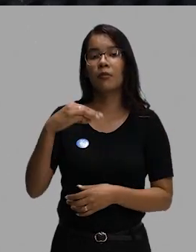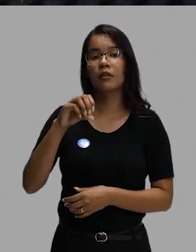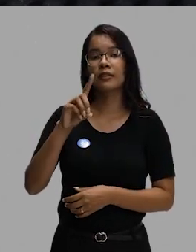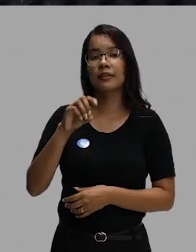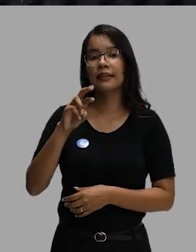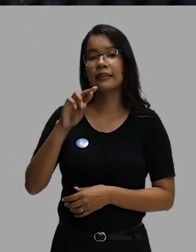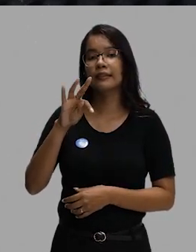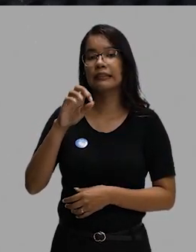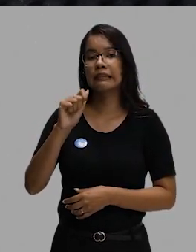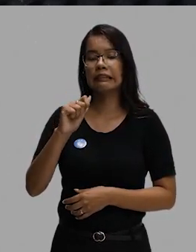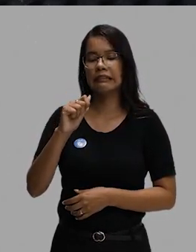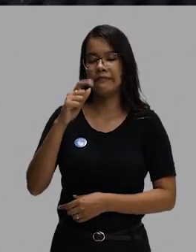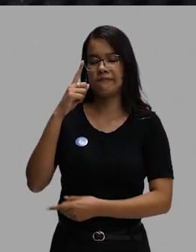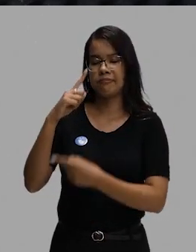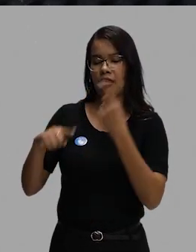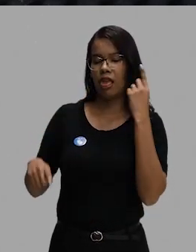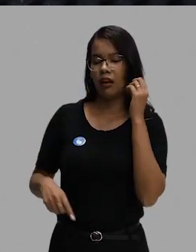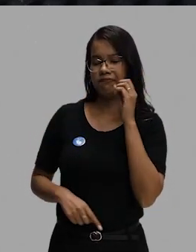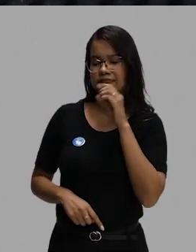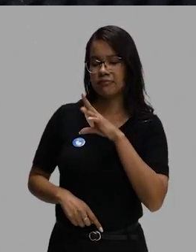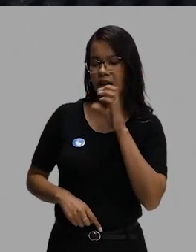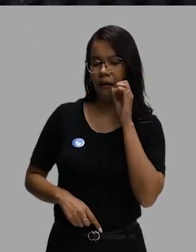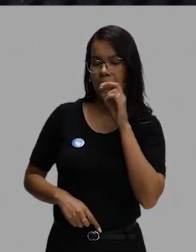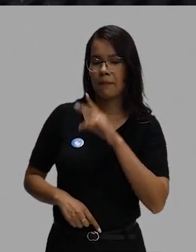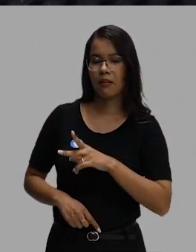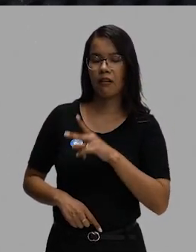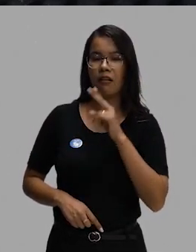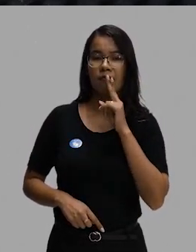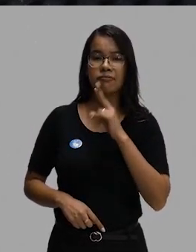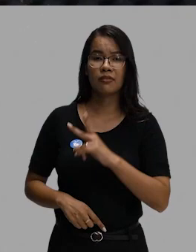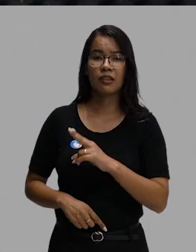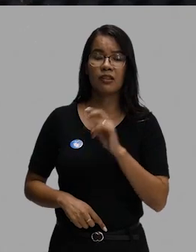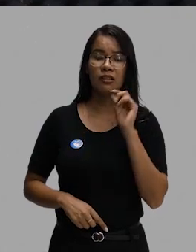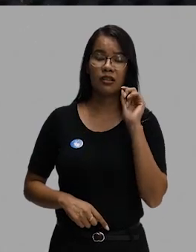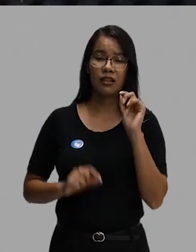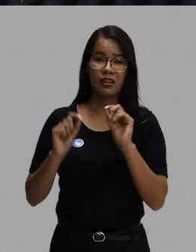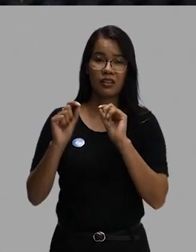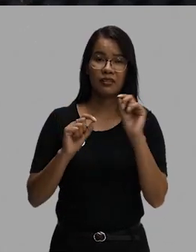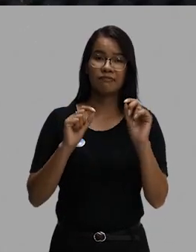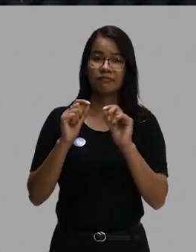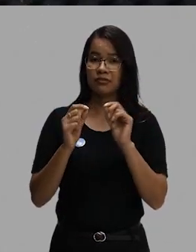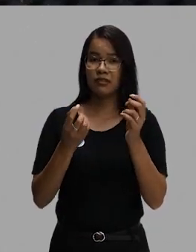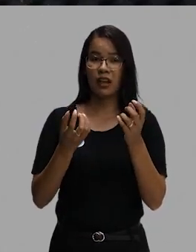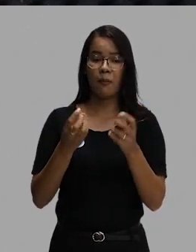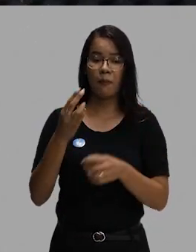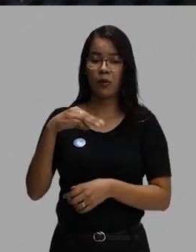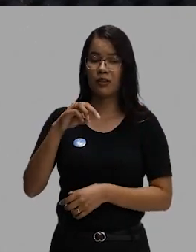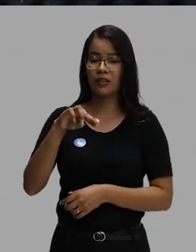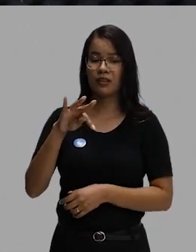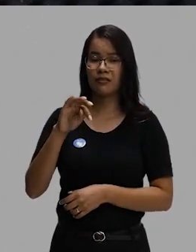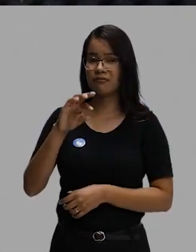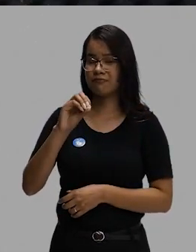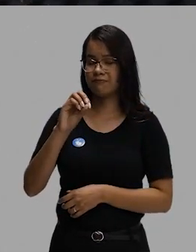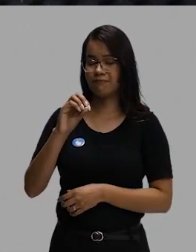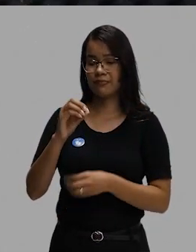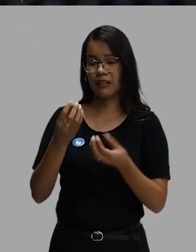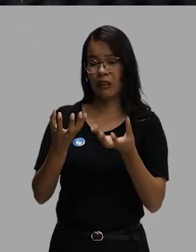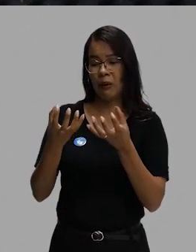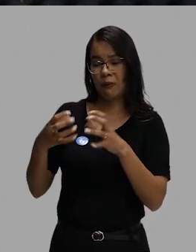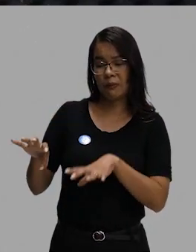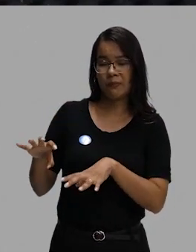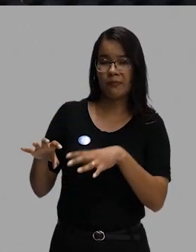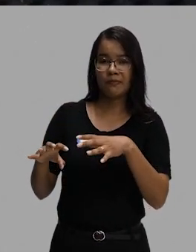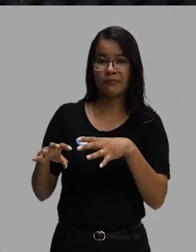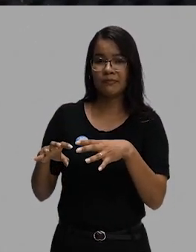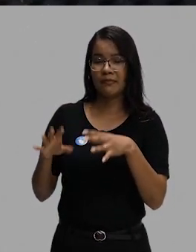produção, ele arrasa. Ele foi um crítico ferrenho que se opôs a tudo que foi apresentado na Semana de Arte